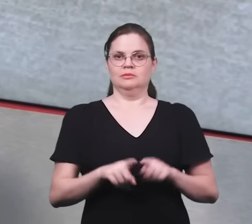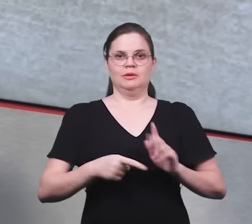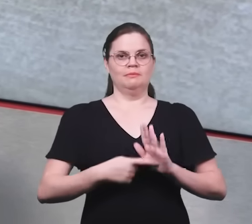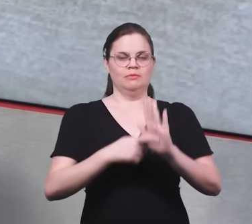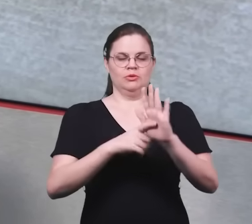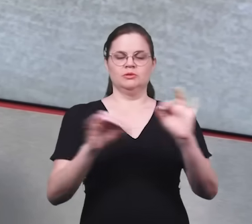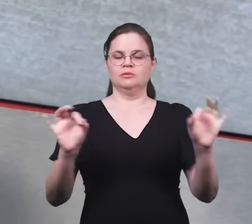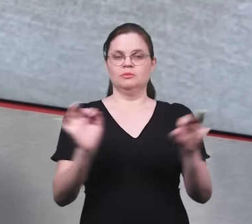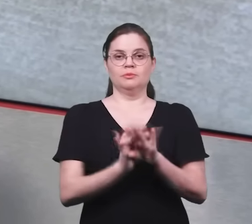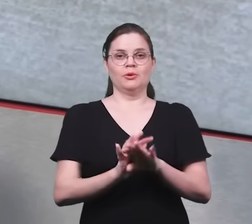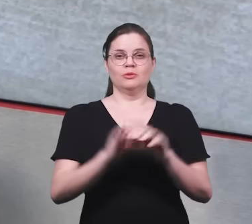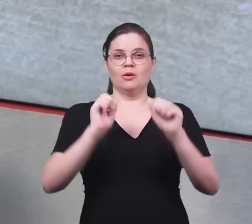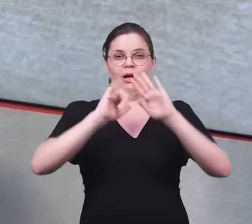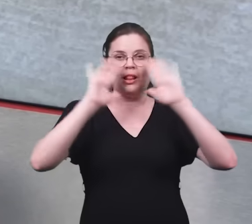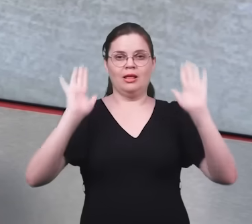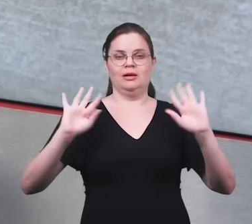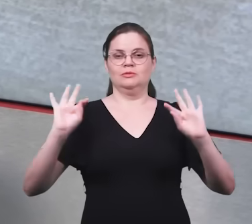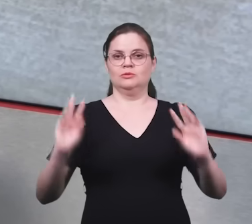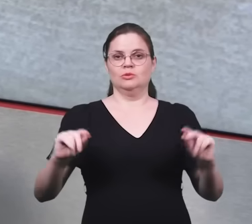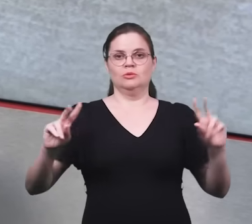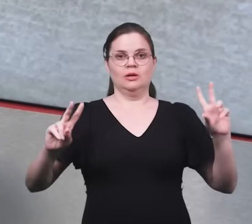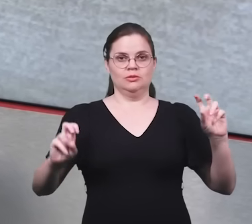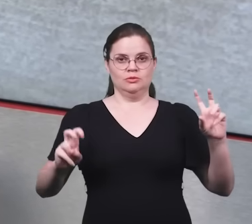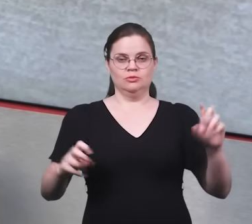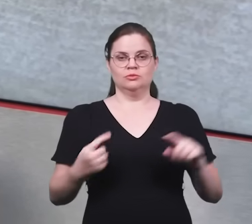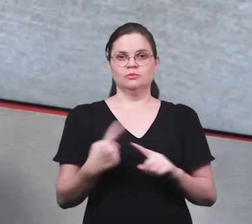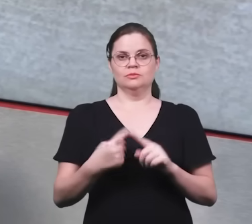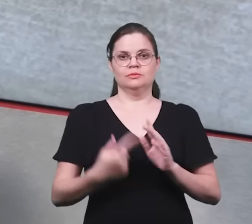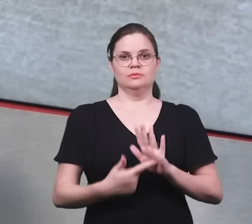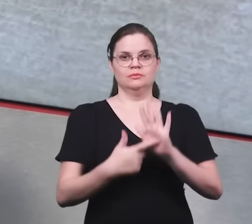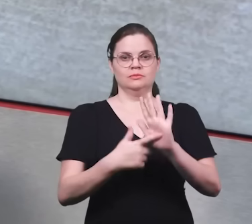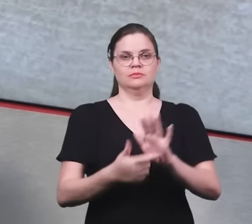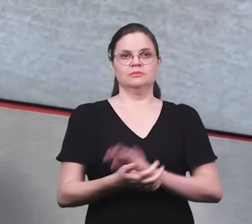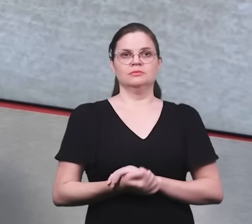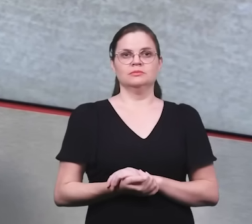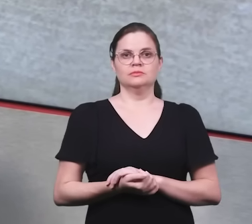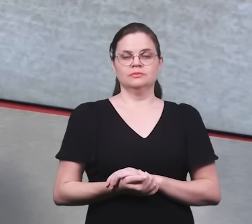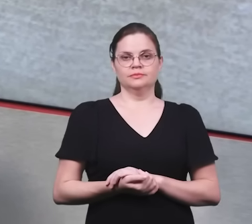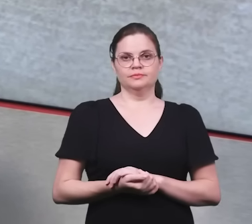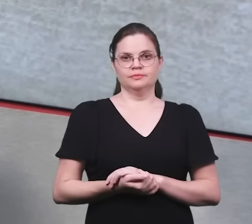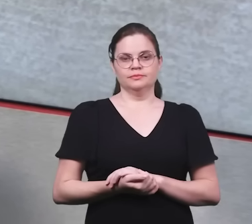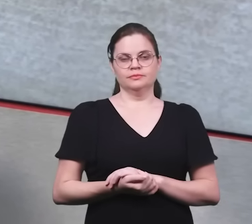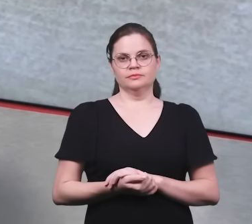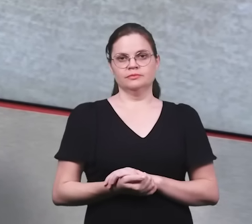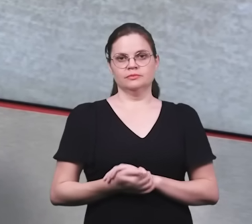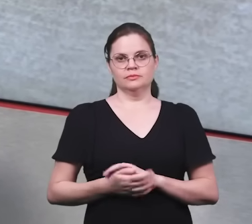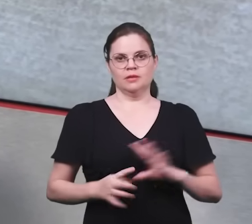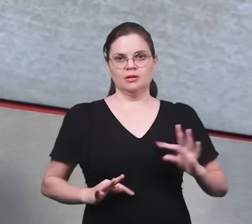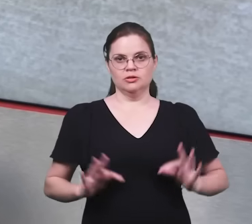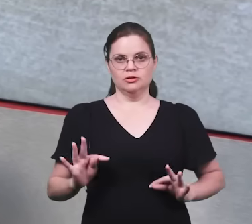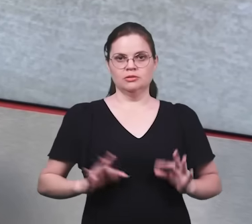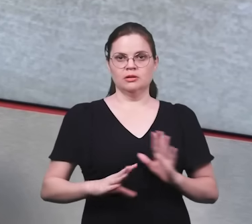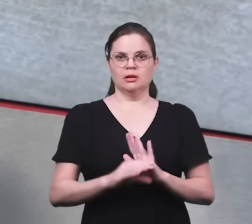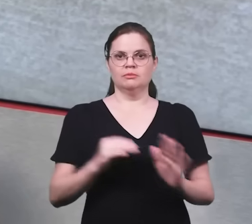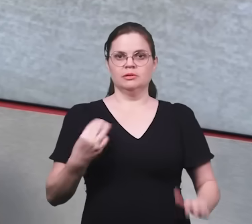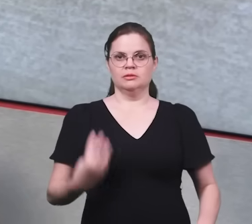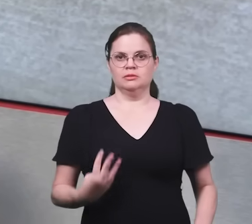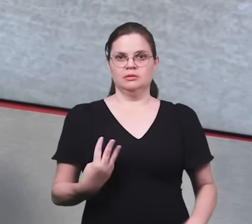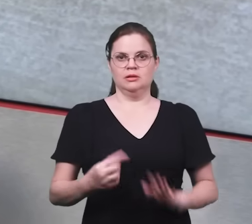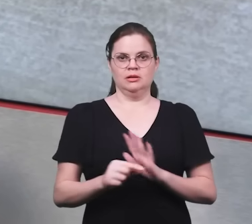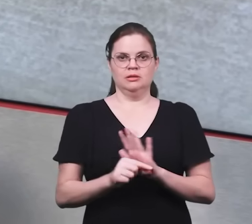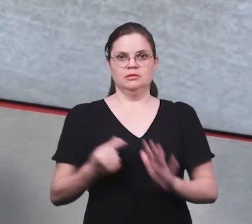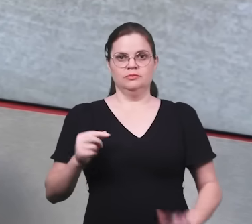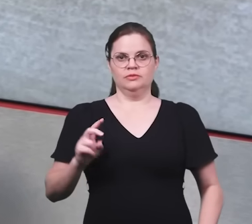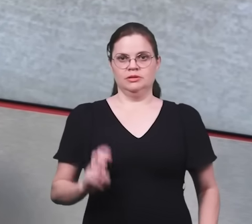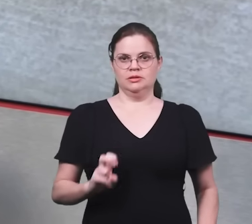palavra final a respeito desse assunto, quando ele diz assim, na carta a Tito, no capítulo 3, no verso